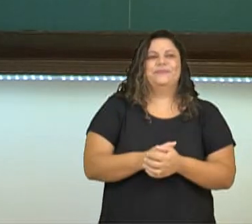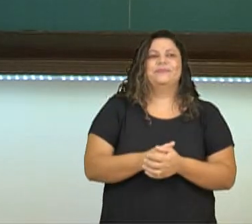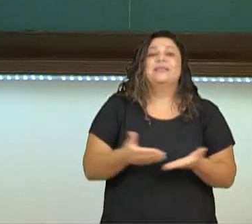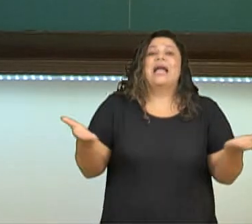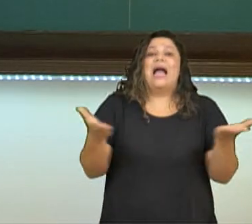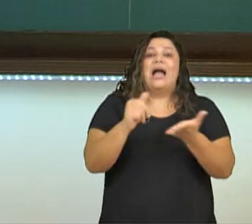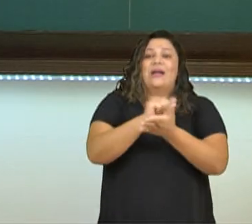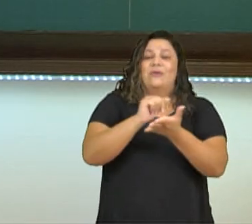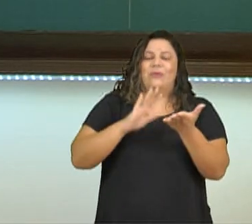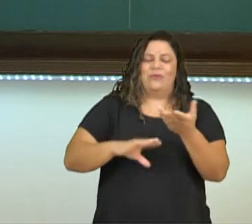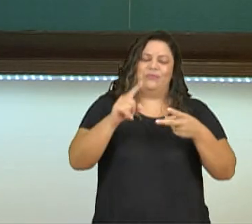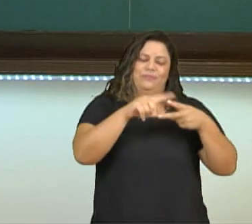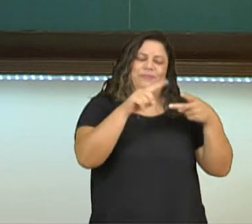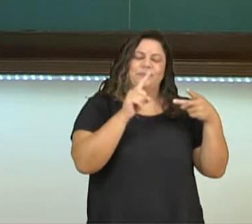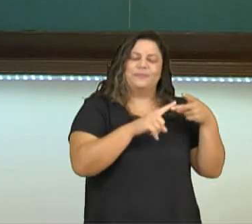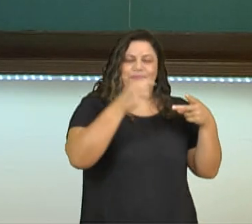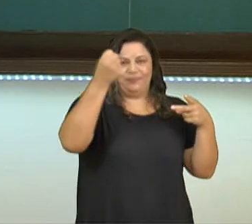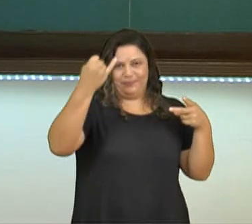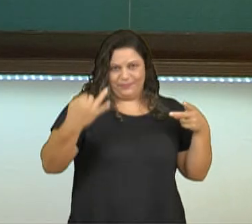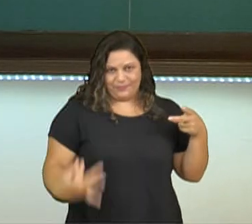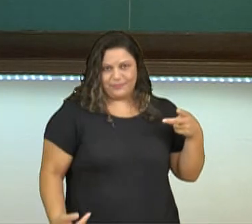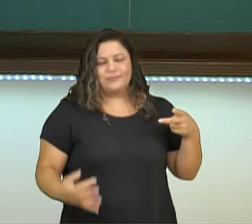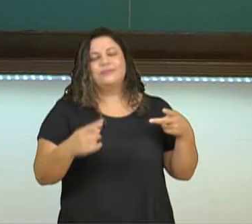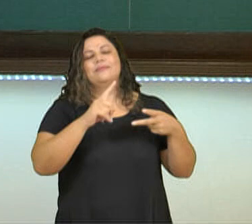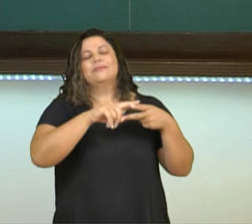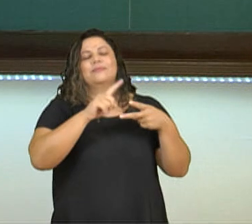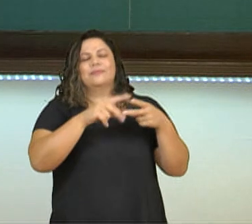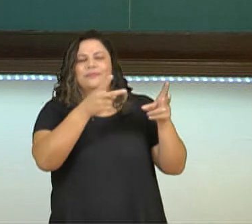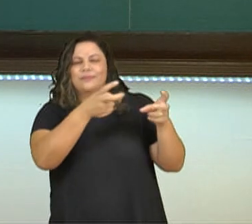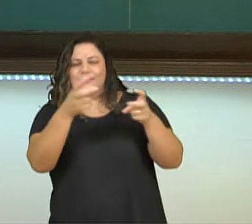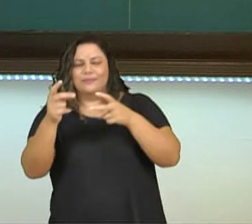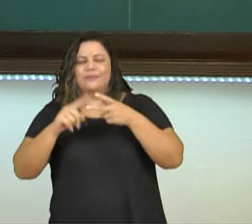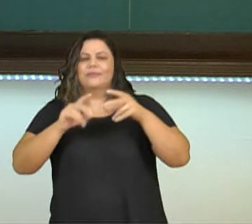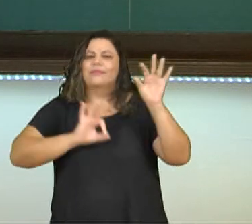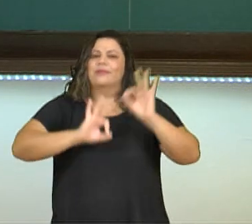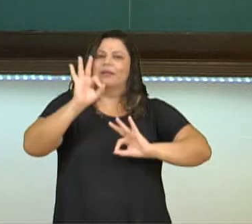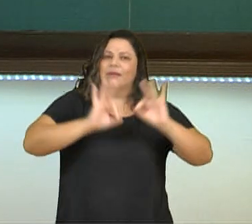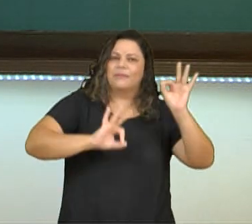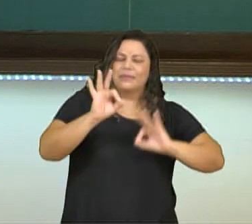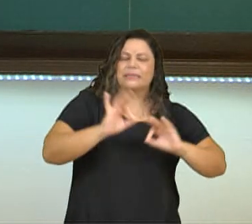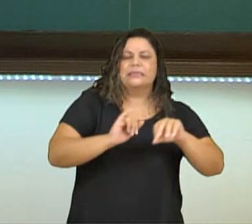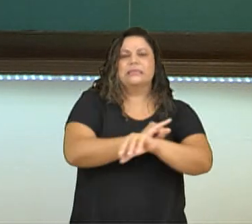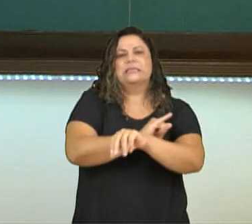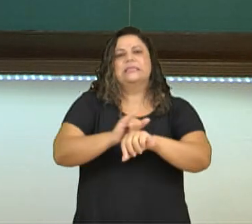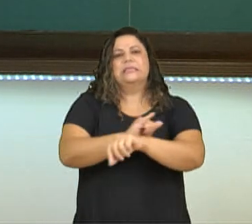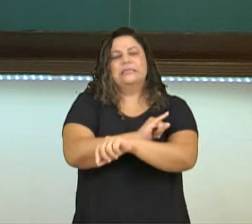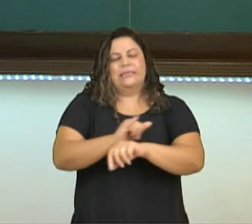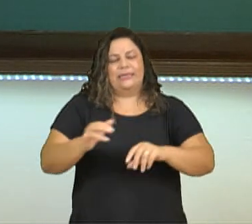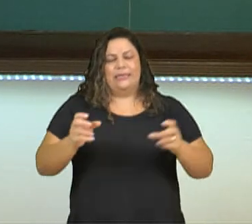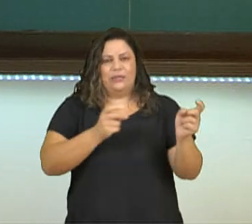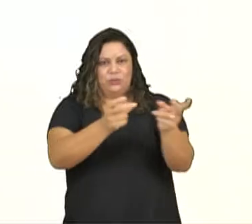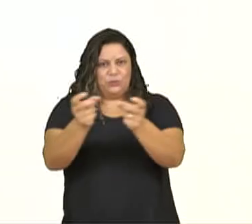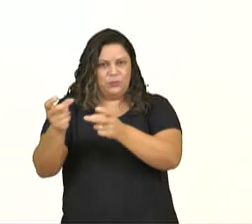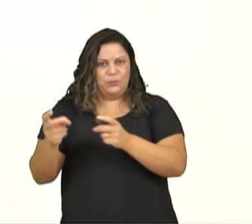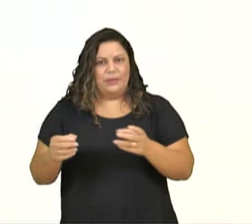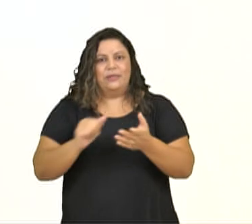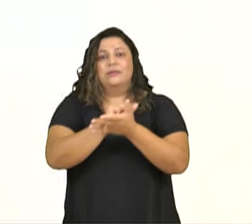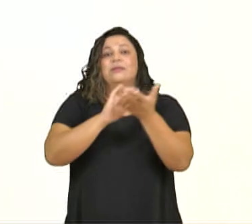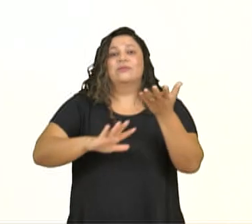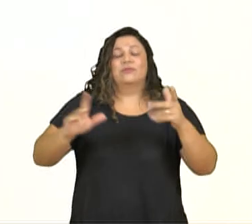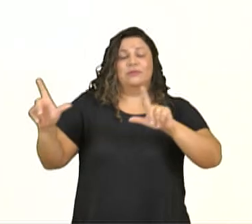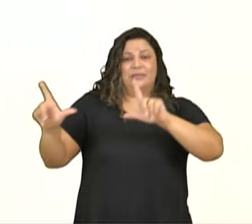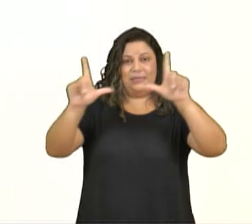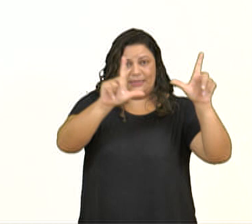gente falou em obsolescência perceptiva, obsolescência planejada e nas estratégias de mercado, atividade na tela para você, ó.